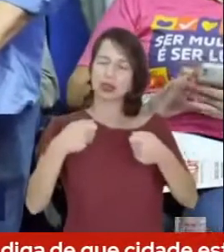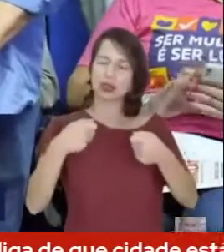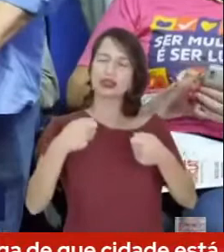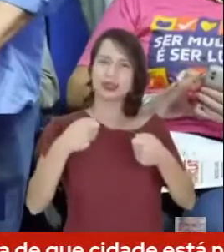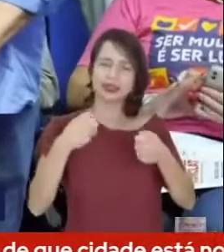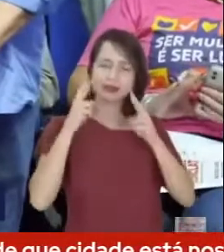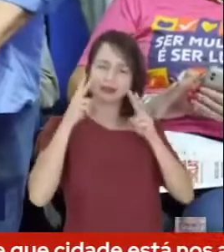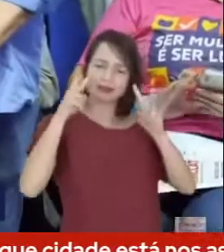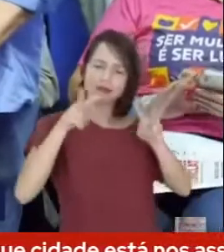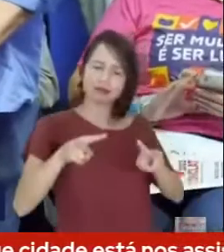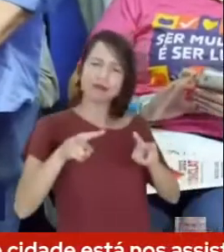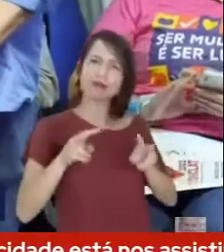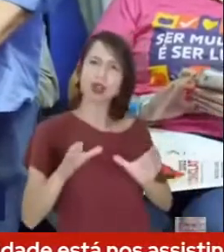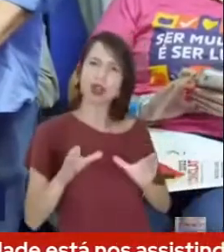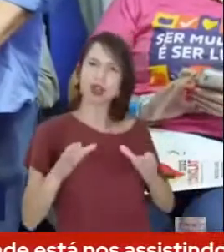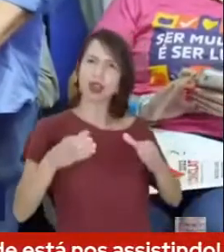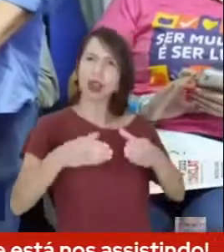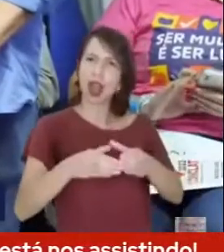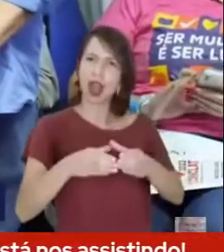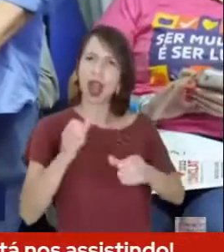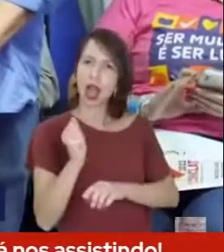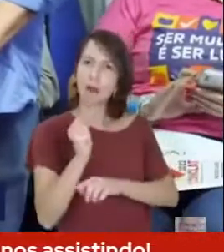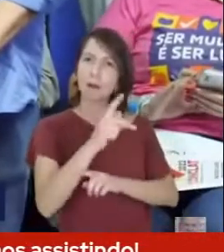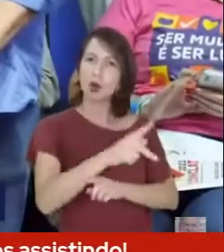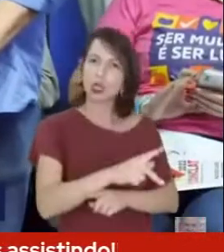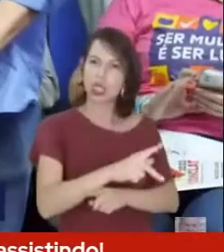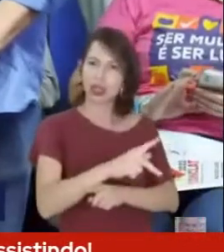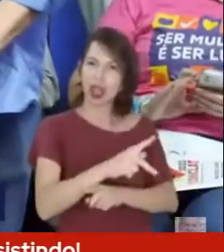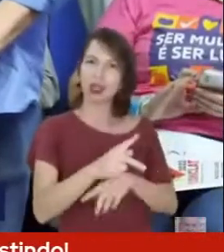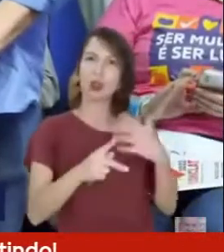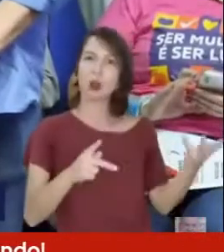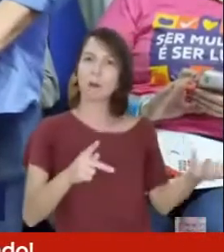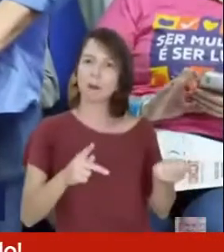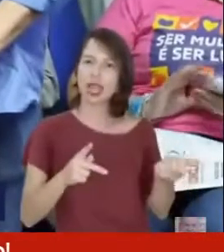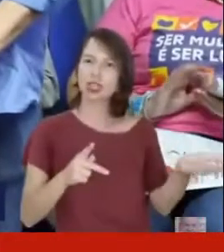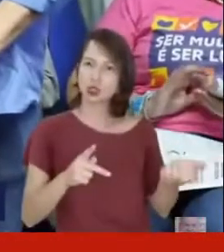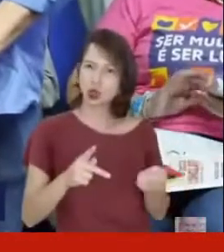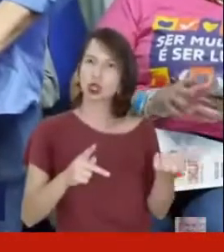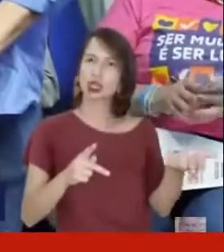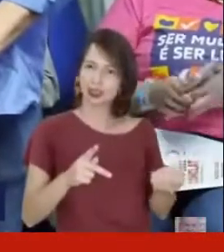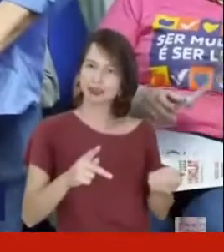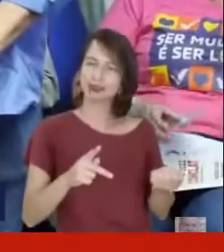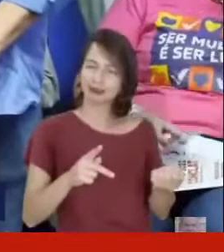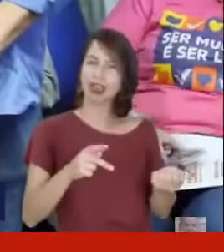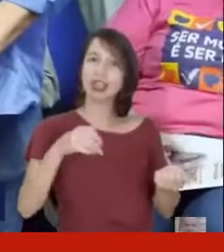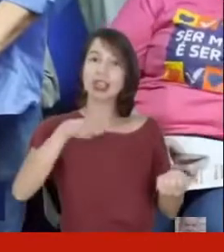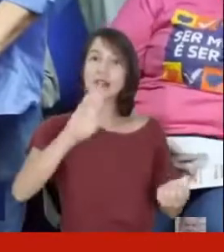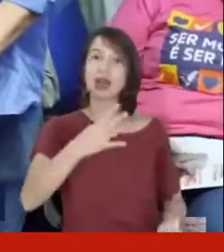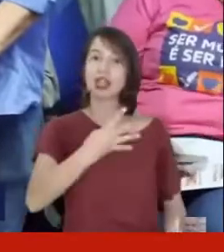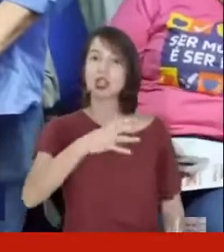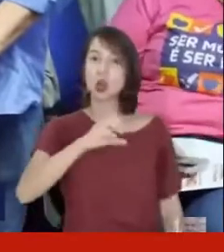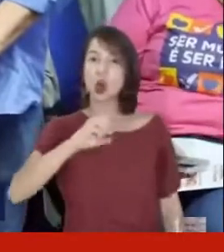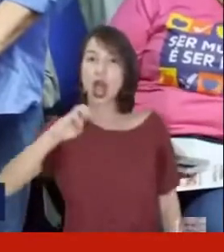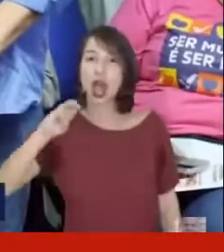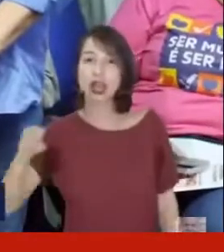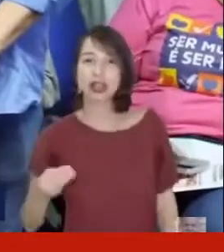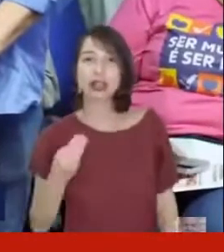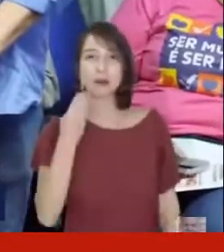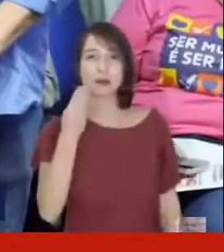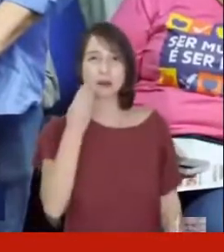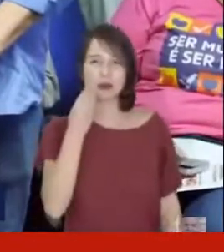país, que pode eleger o presidente da República. Porque nós somos